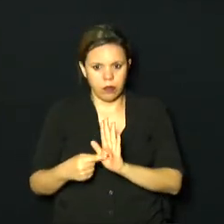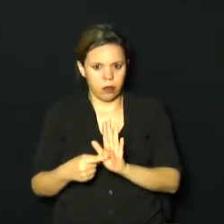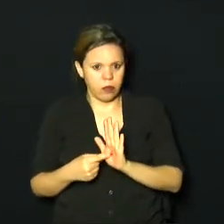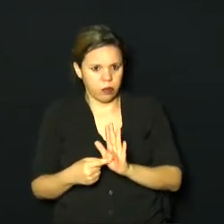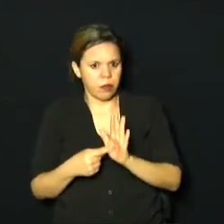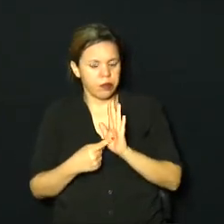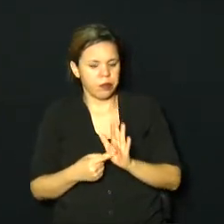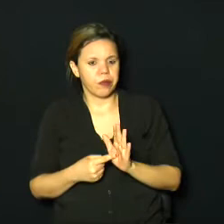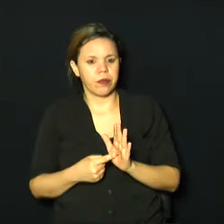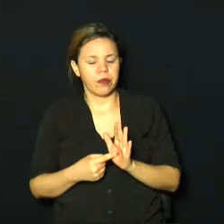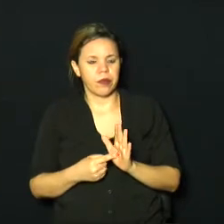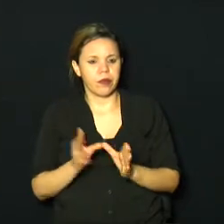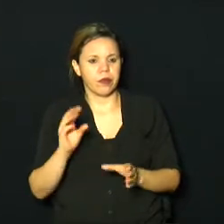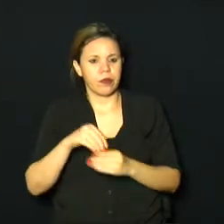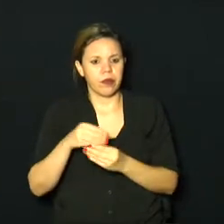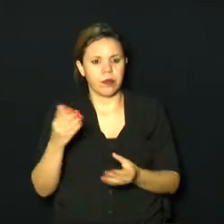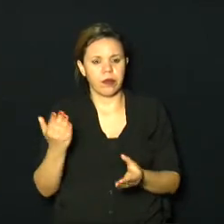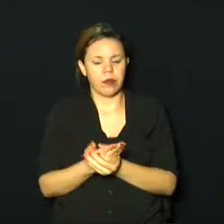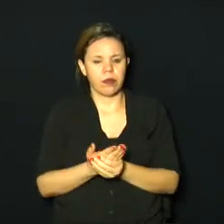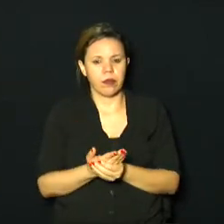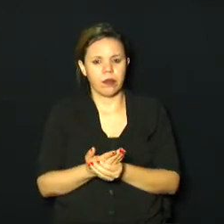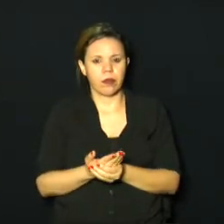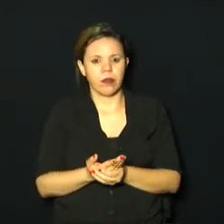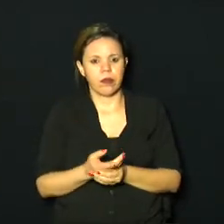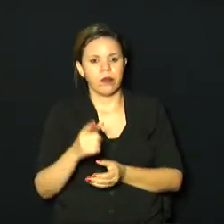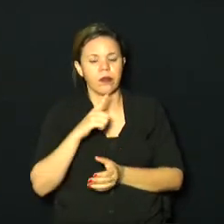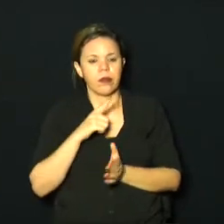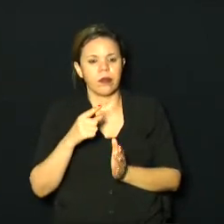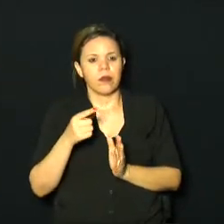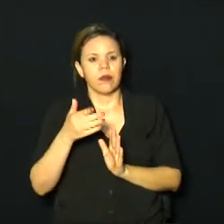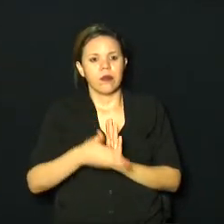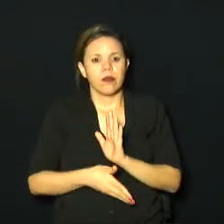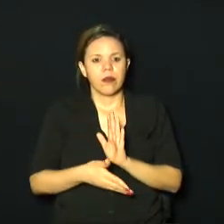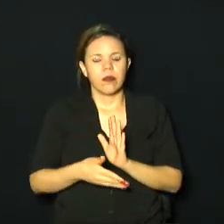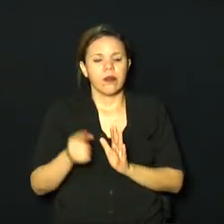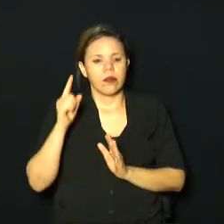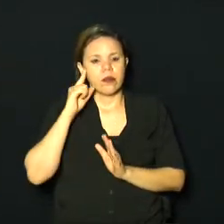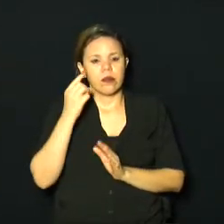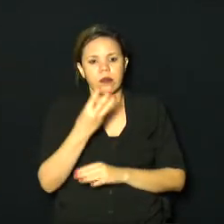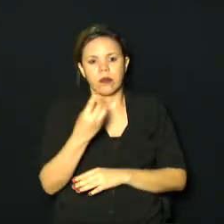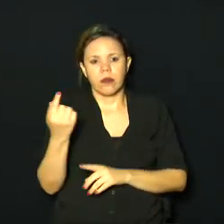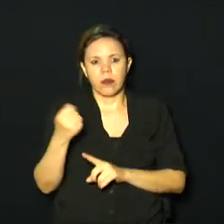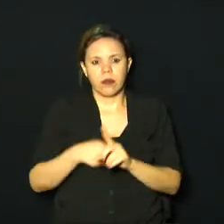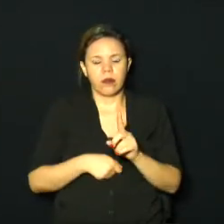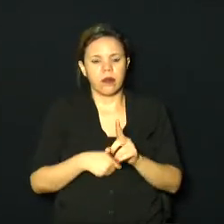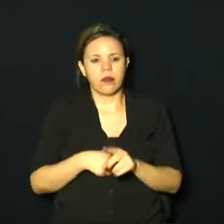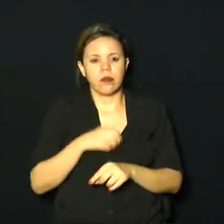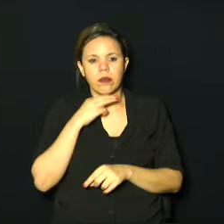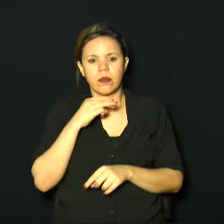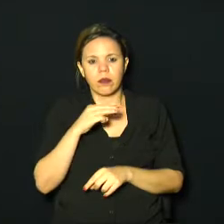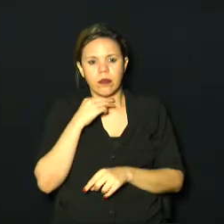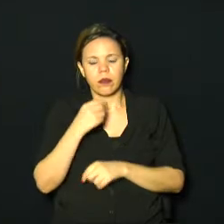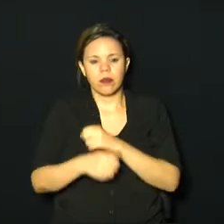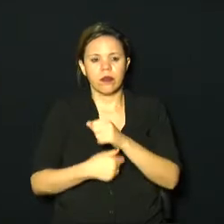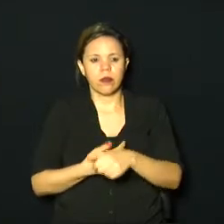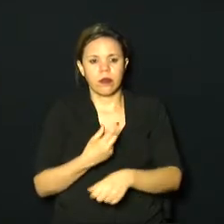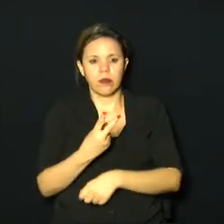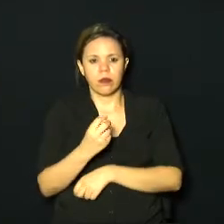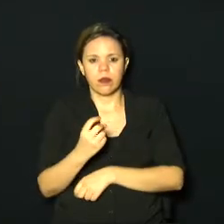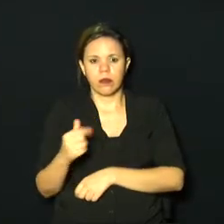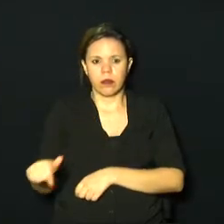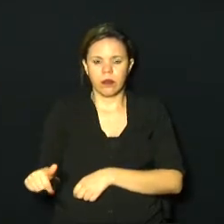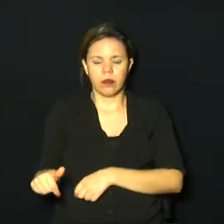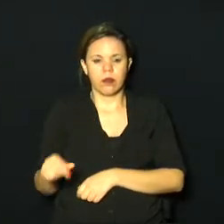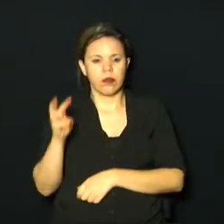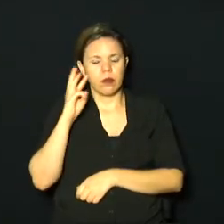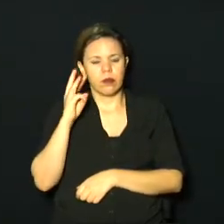juntado nos autos do processo, tem especificado dia 31 de março de 2017, sexta-feira, às 15